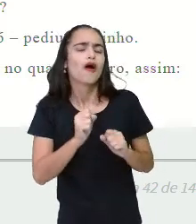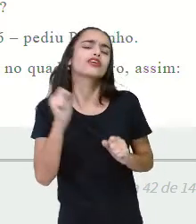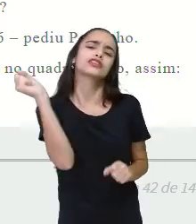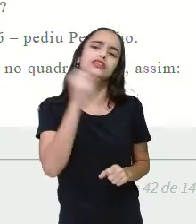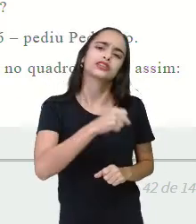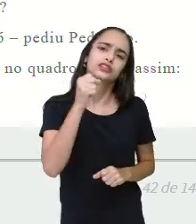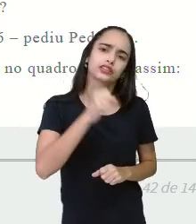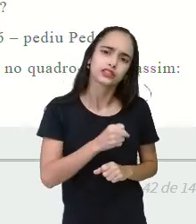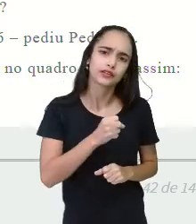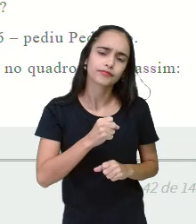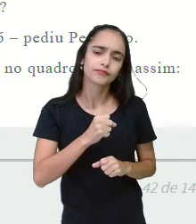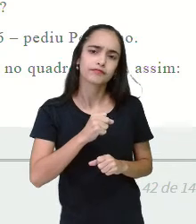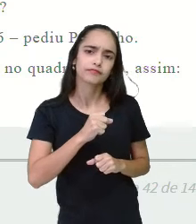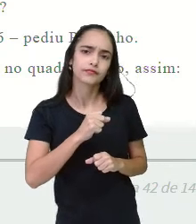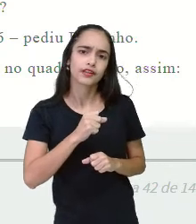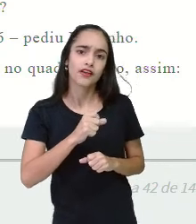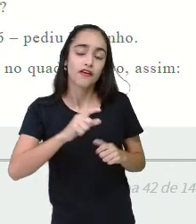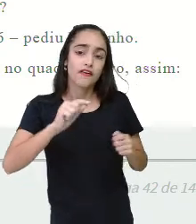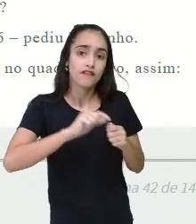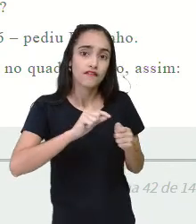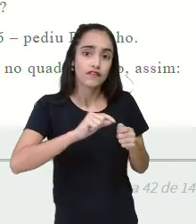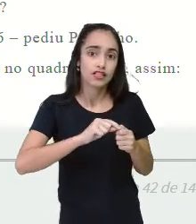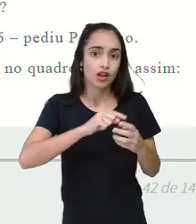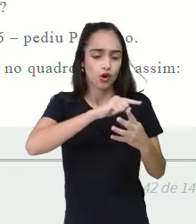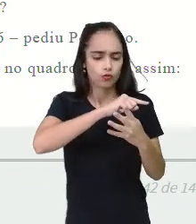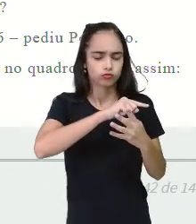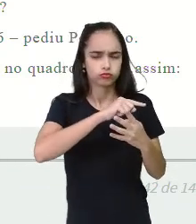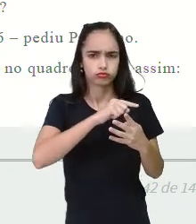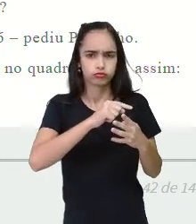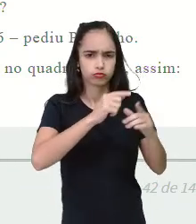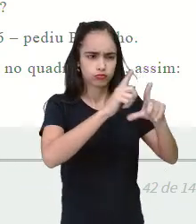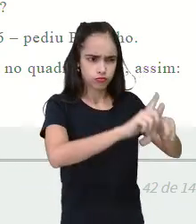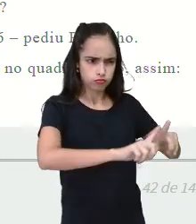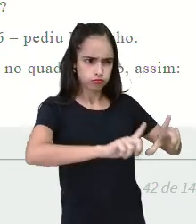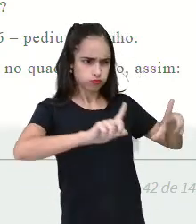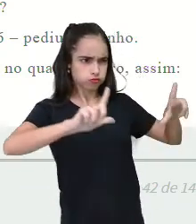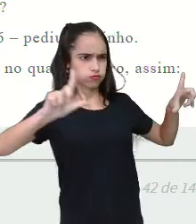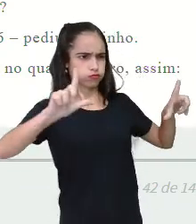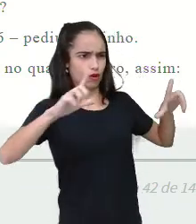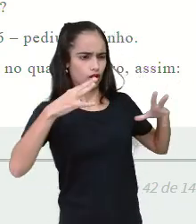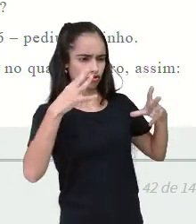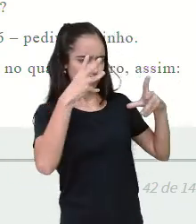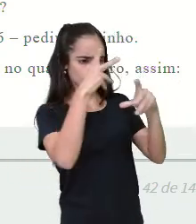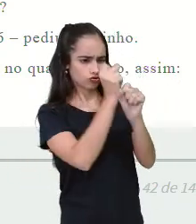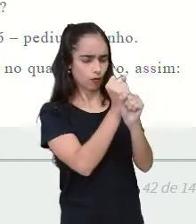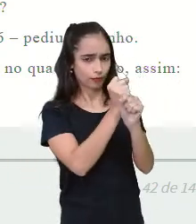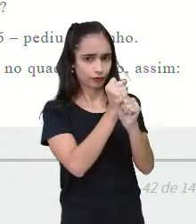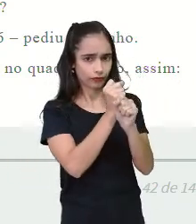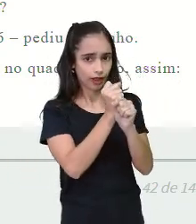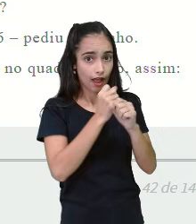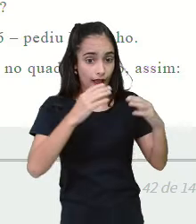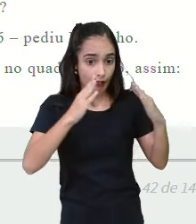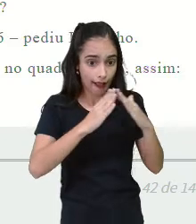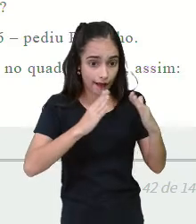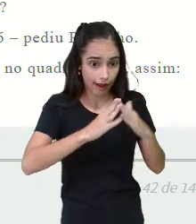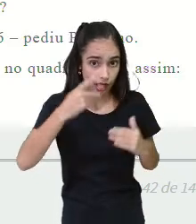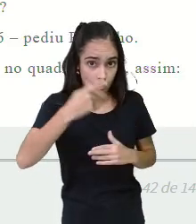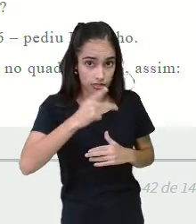virar quadro negro, disse ela. A casa dele é ótima para